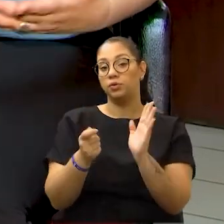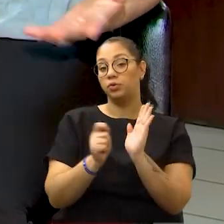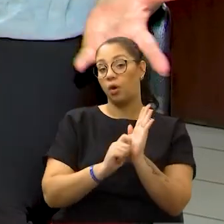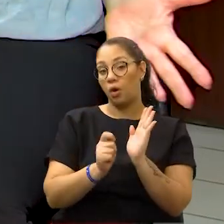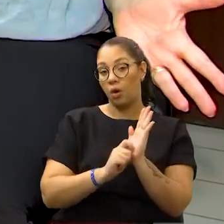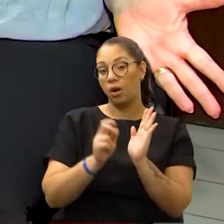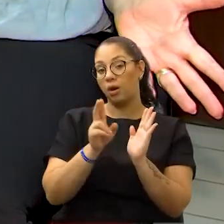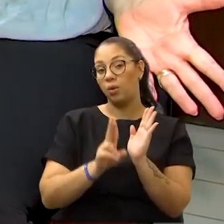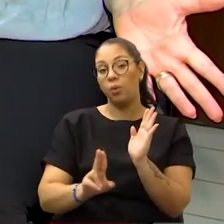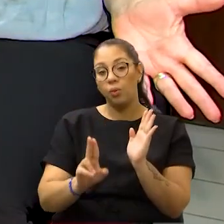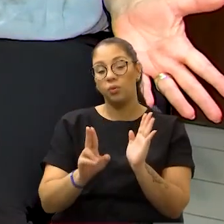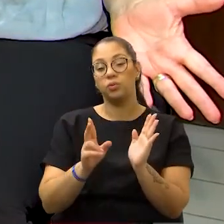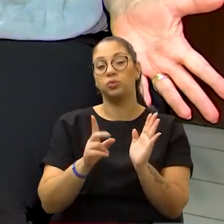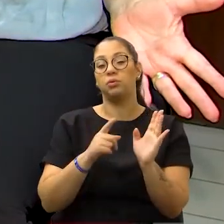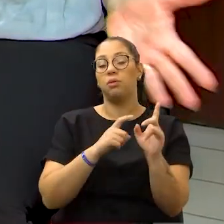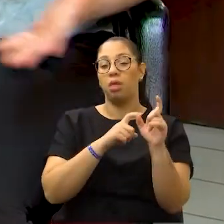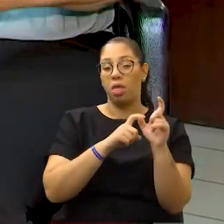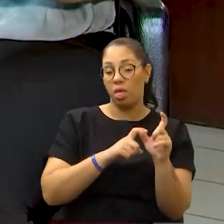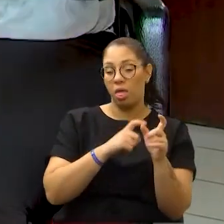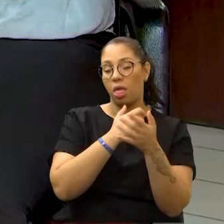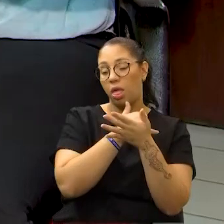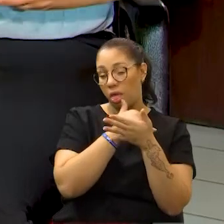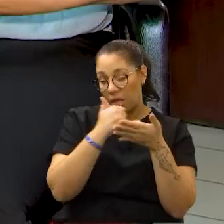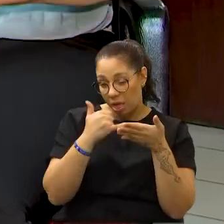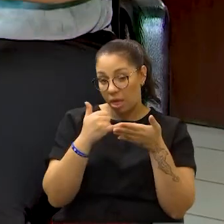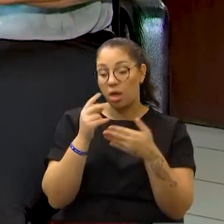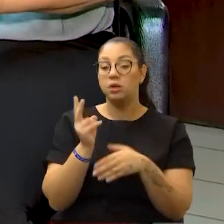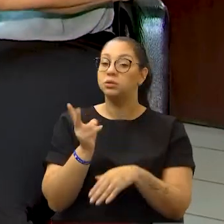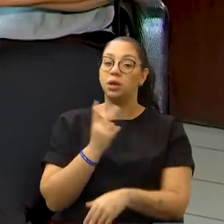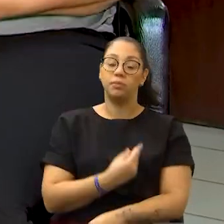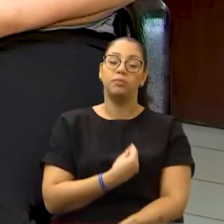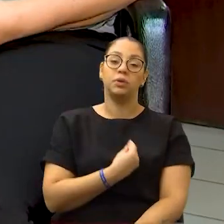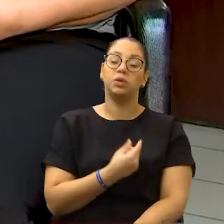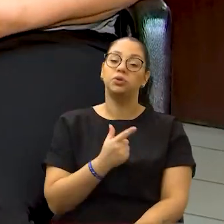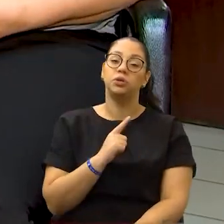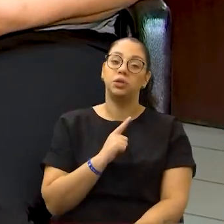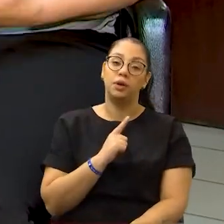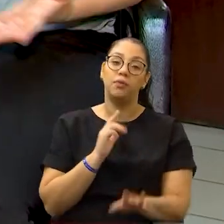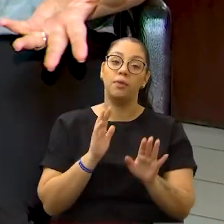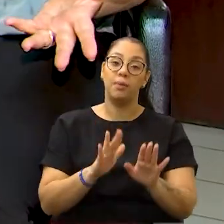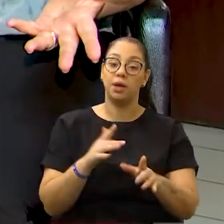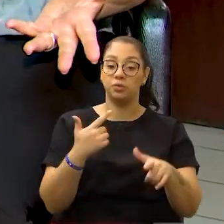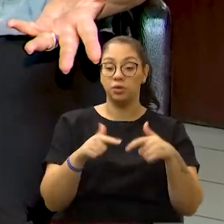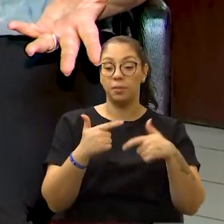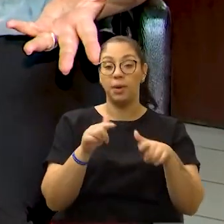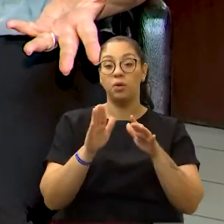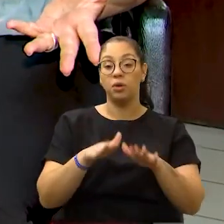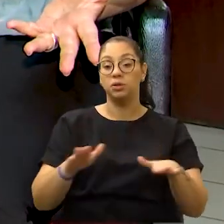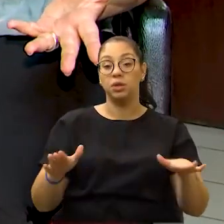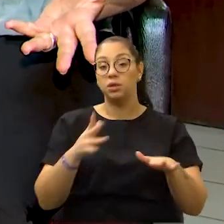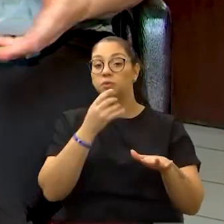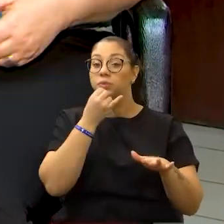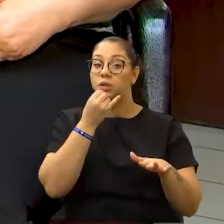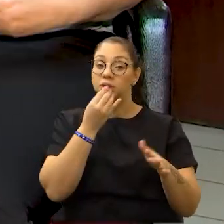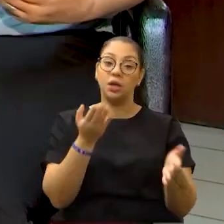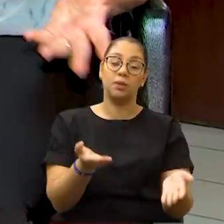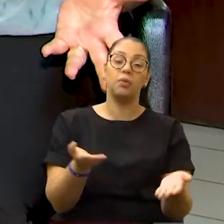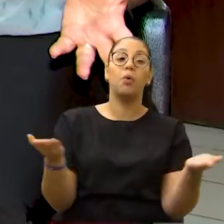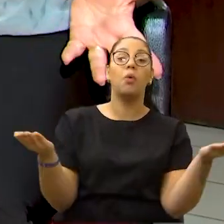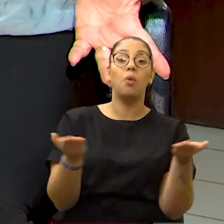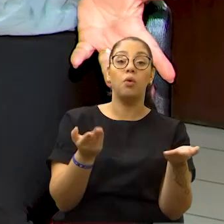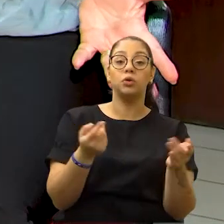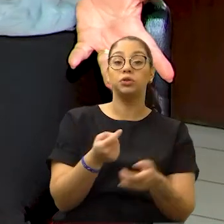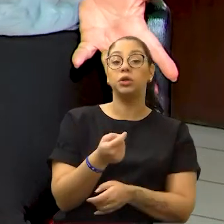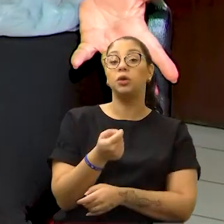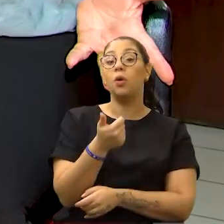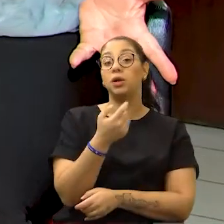né, do uso de substâncias, da dependência química, sempre esteve presente. Mas o trabalho com as crianças, por exemplo, hoje